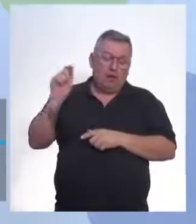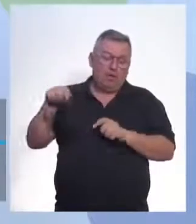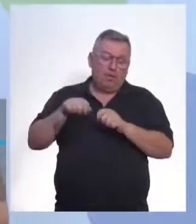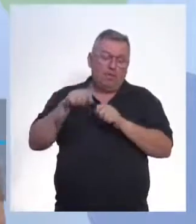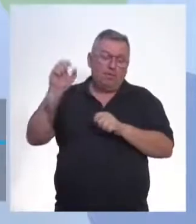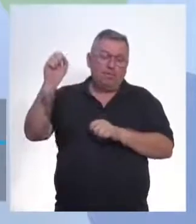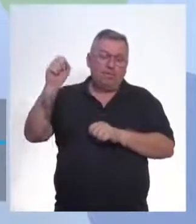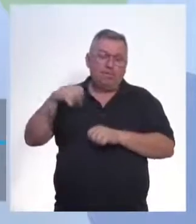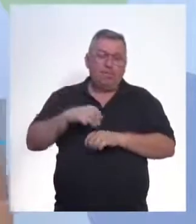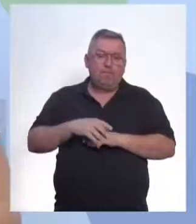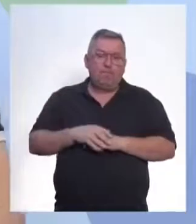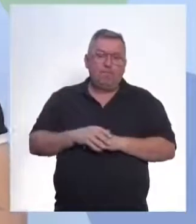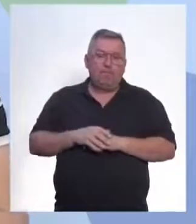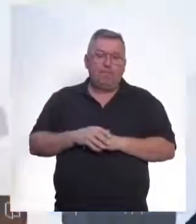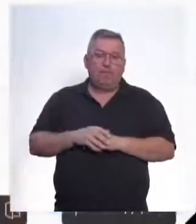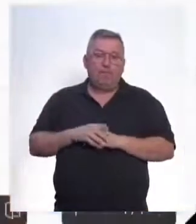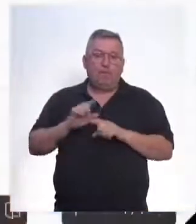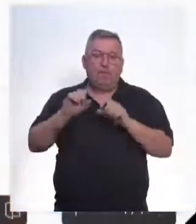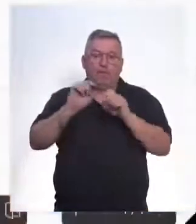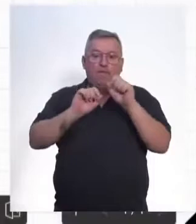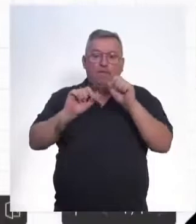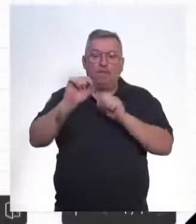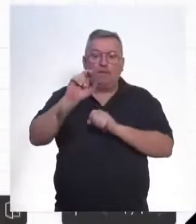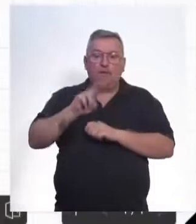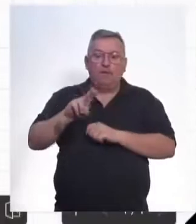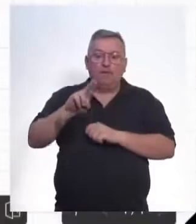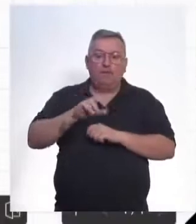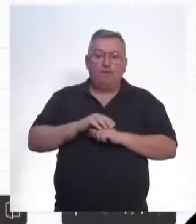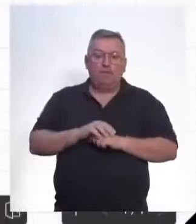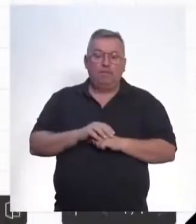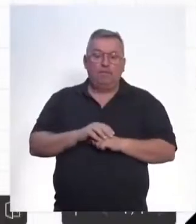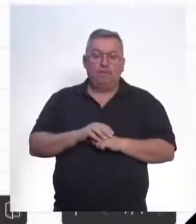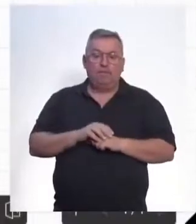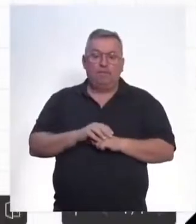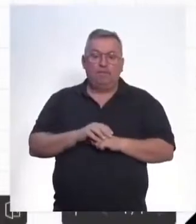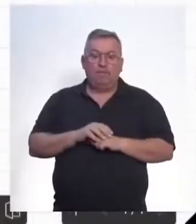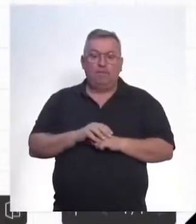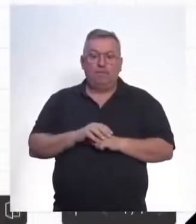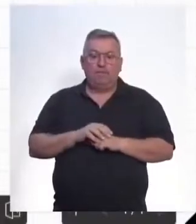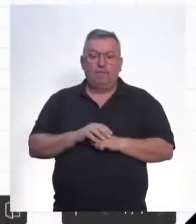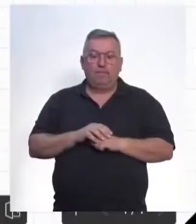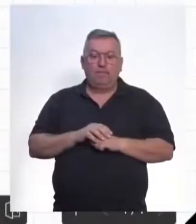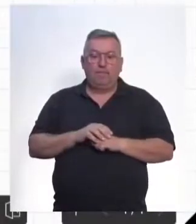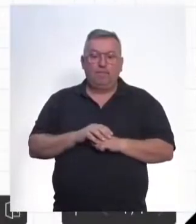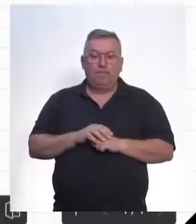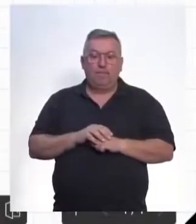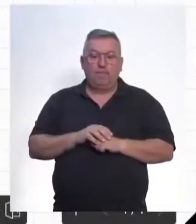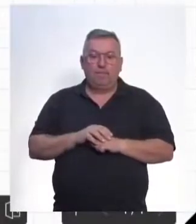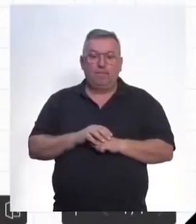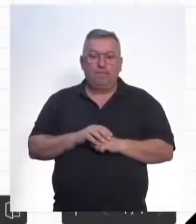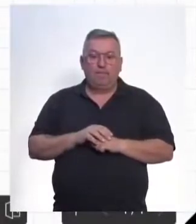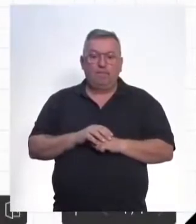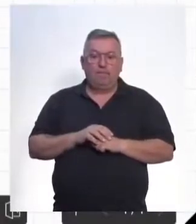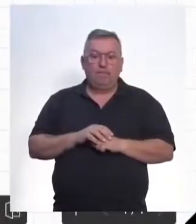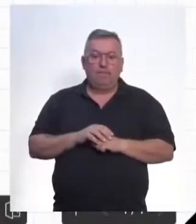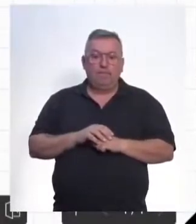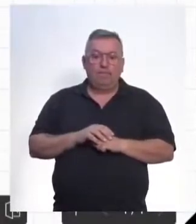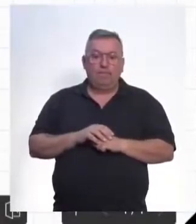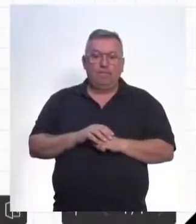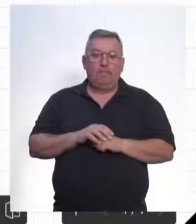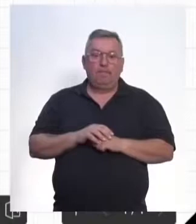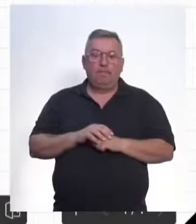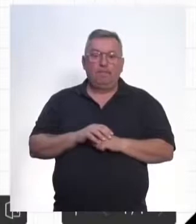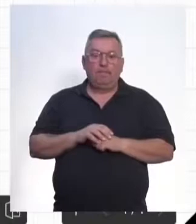sim. Eu vou colocar aqui no canto, porque eu vou ter que, ou melhor, me ajuda a gravar. 0 menos 1, 1 menos 4, 2 menos